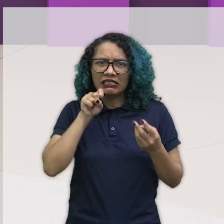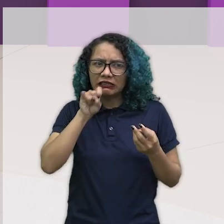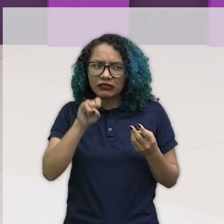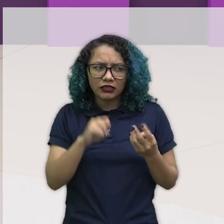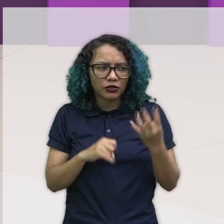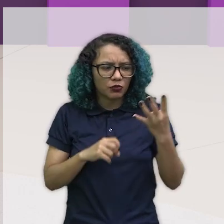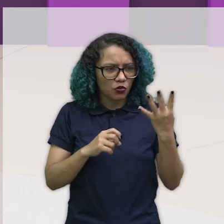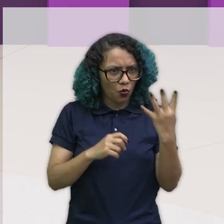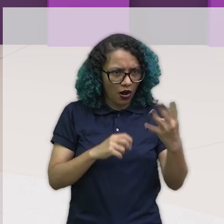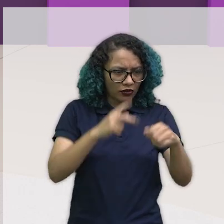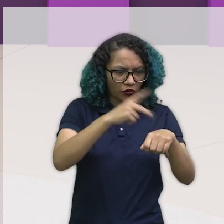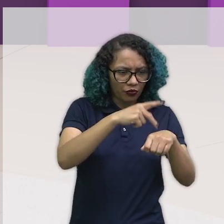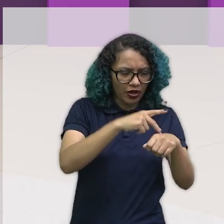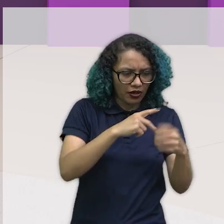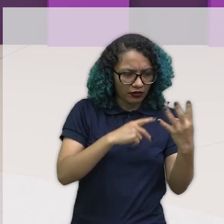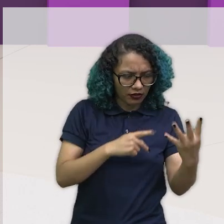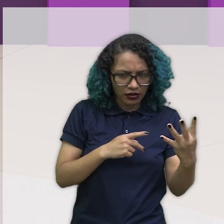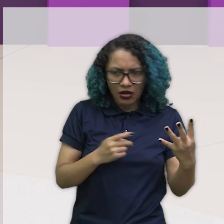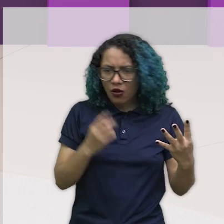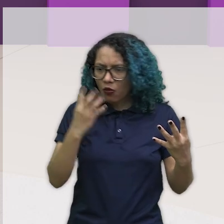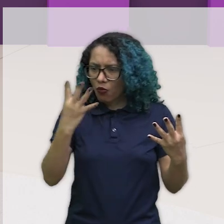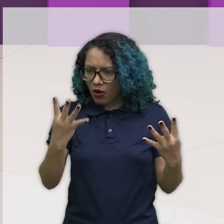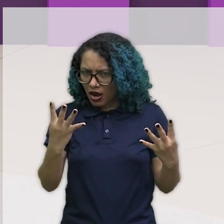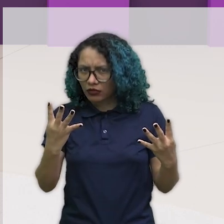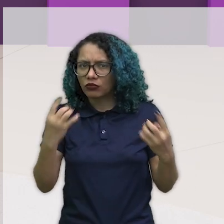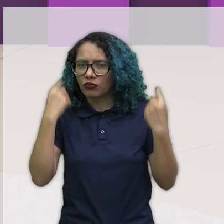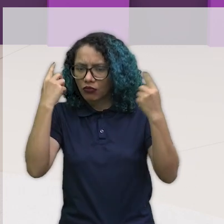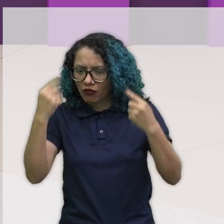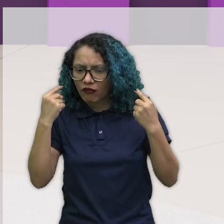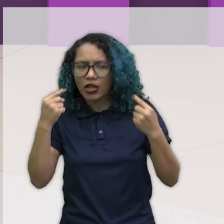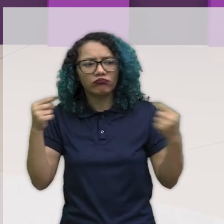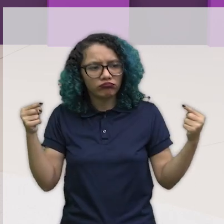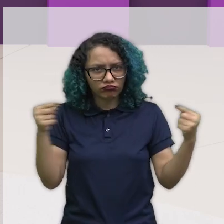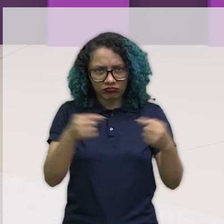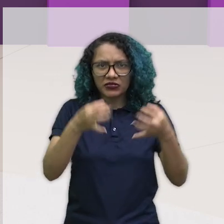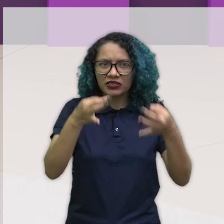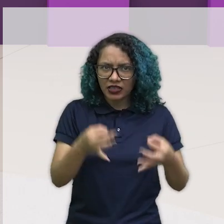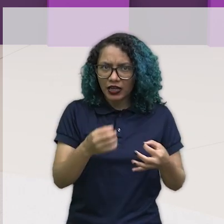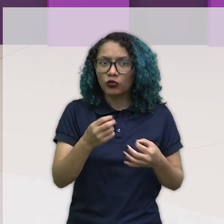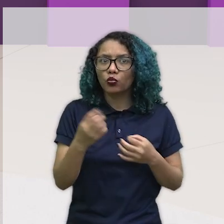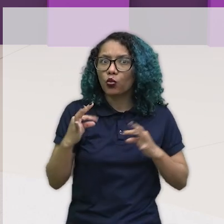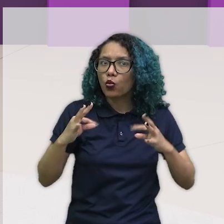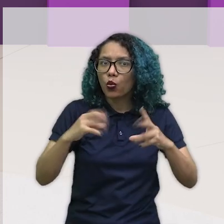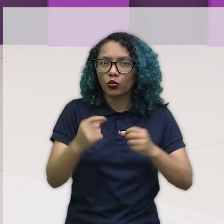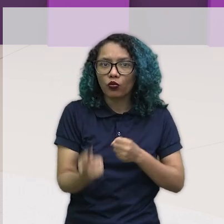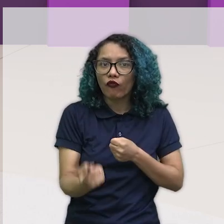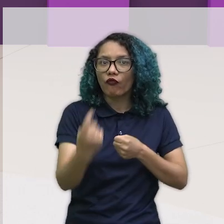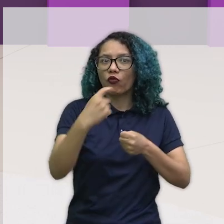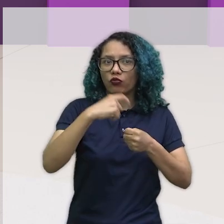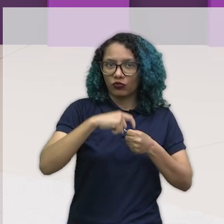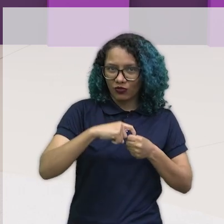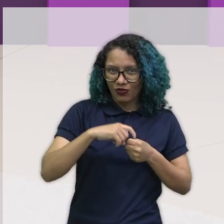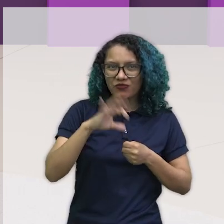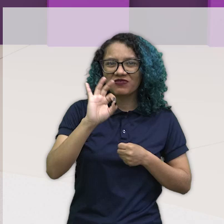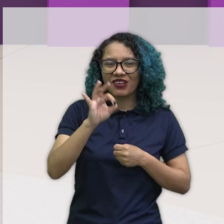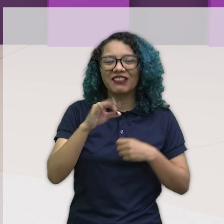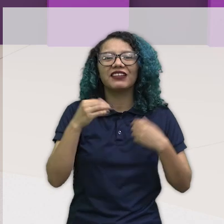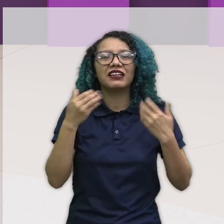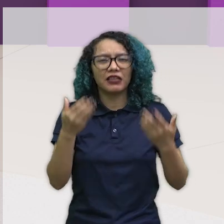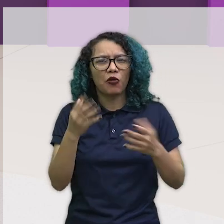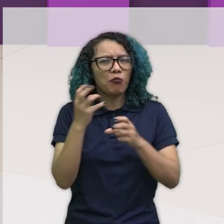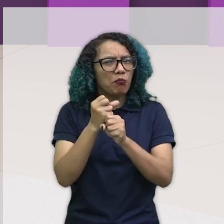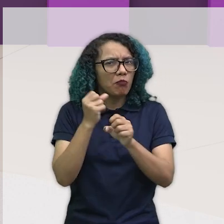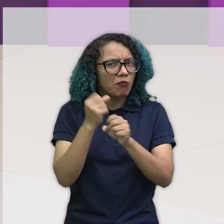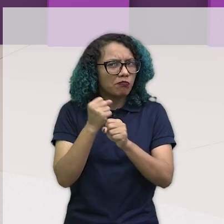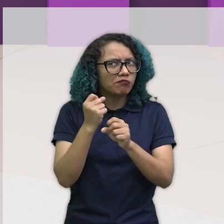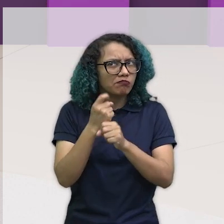4 ovelhas, então as 4 haviam retornado. Então dessa forma eles faziam a contagem, tá? E aí, é claro,